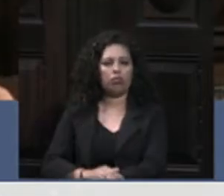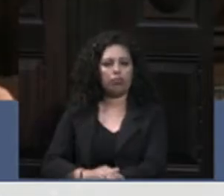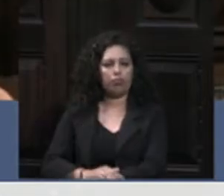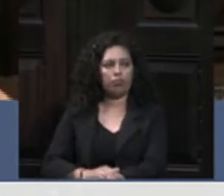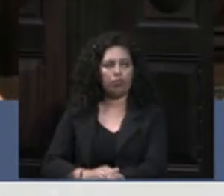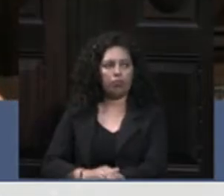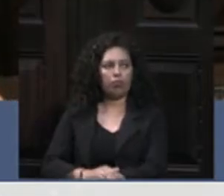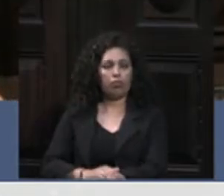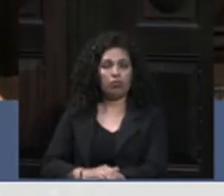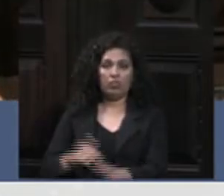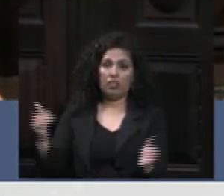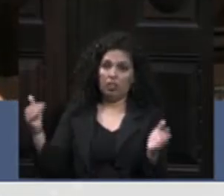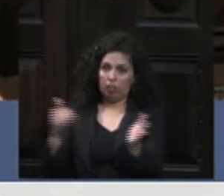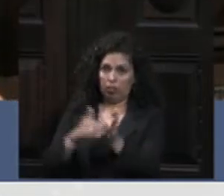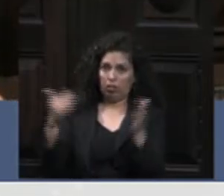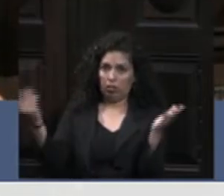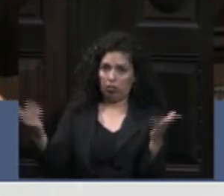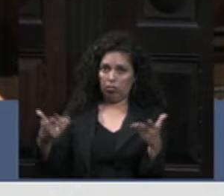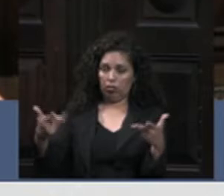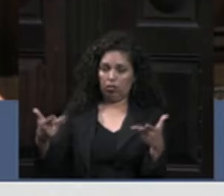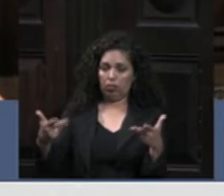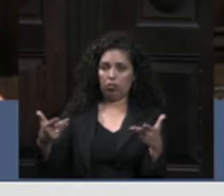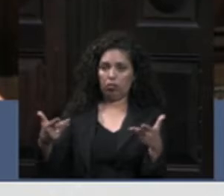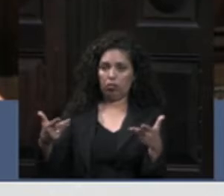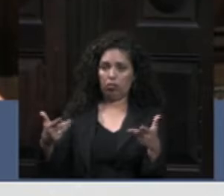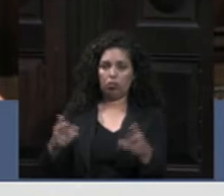E até o presente momento,